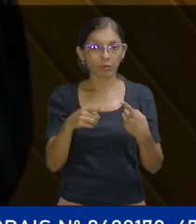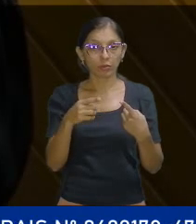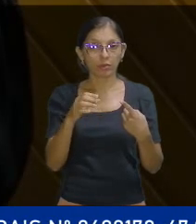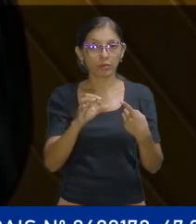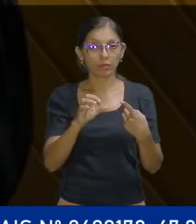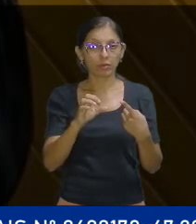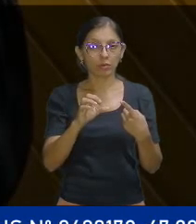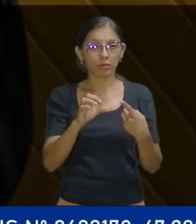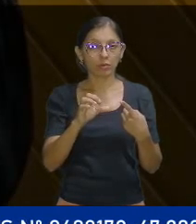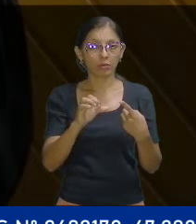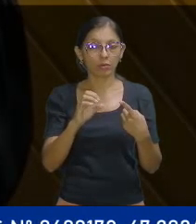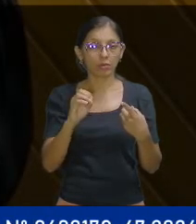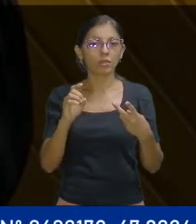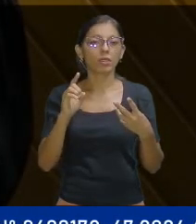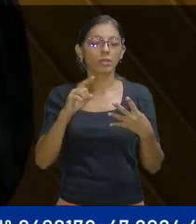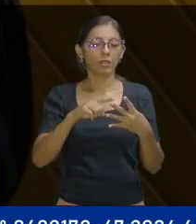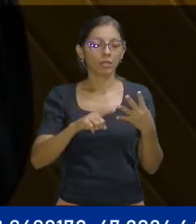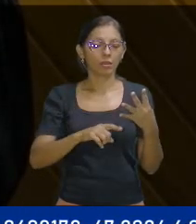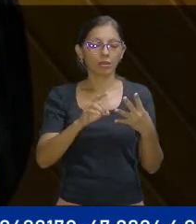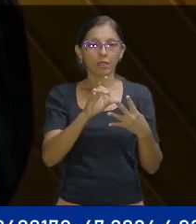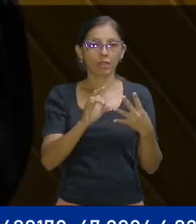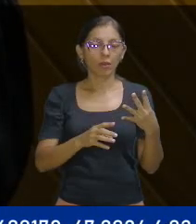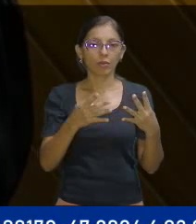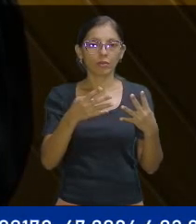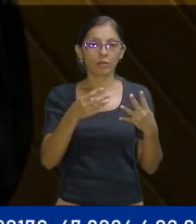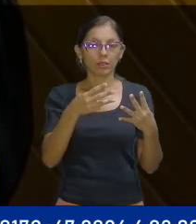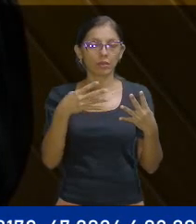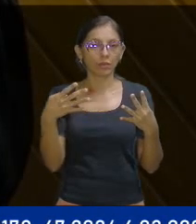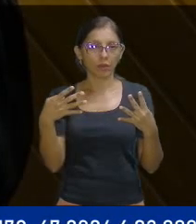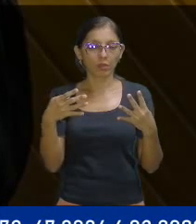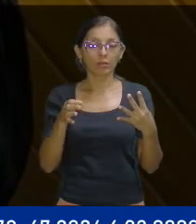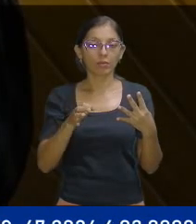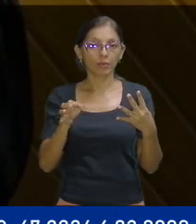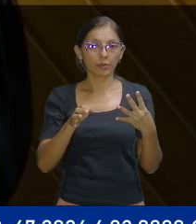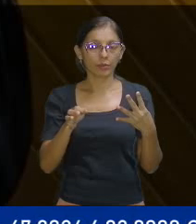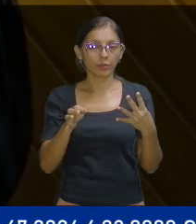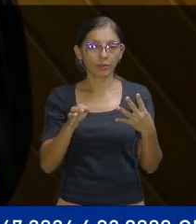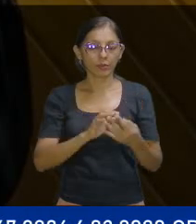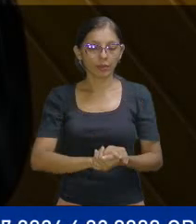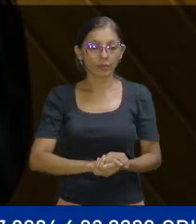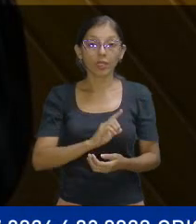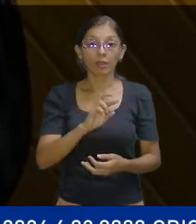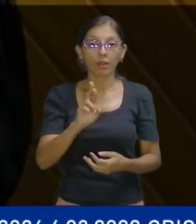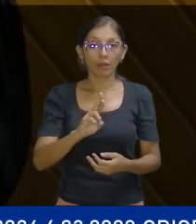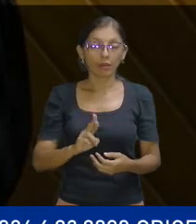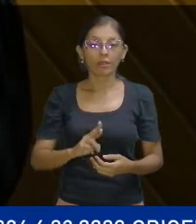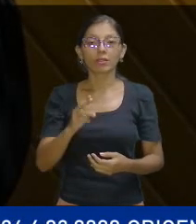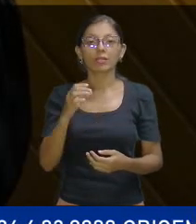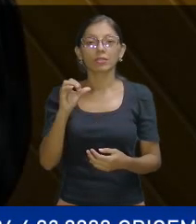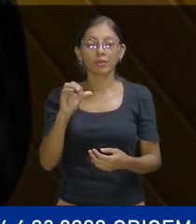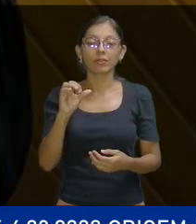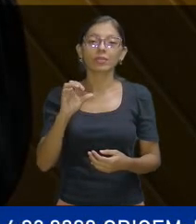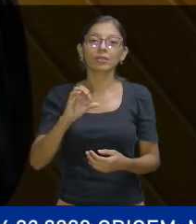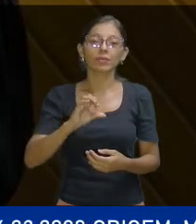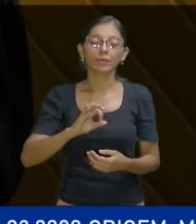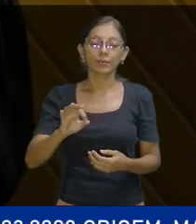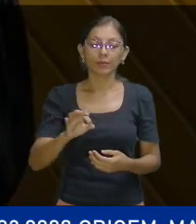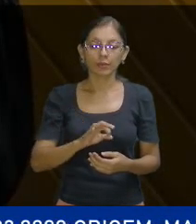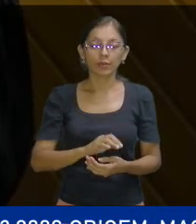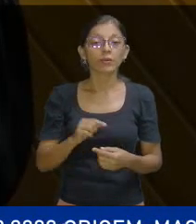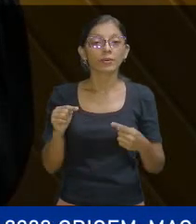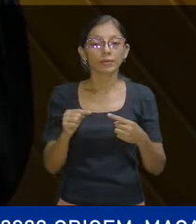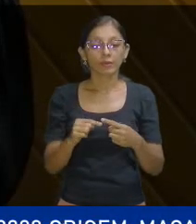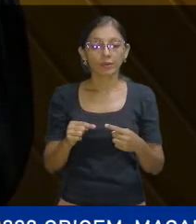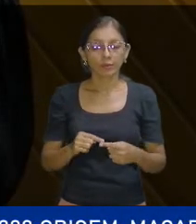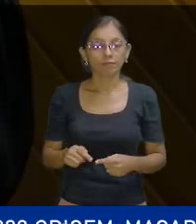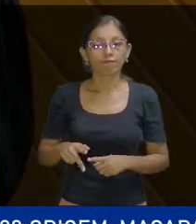de R$ 34,03, à luz do parecer da unidade técnica, verifico que se referem a despesas atinentes à